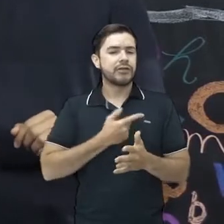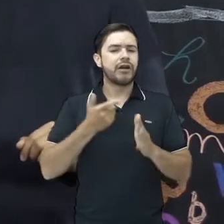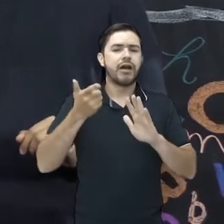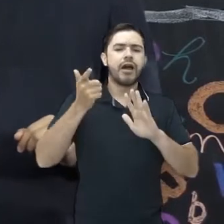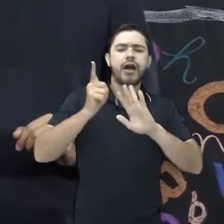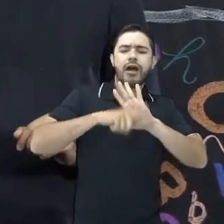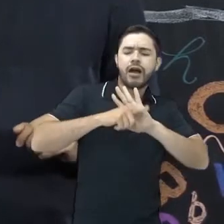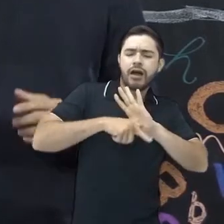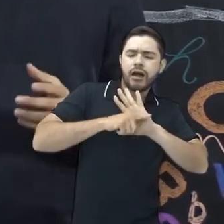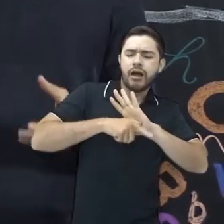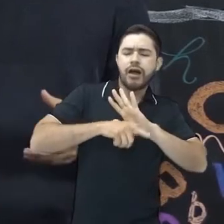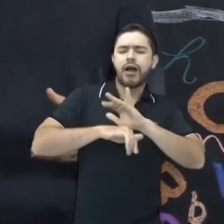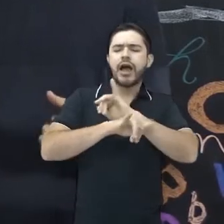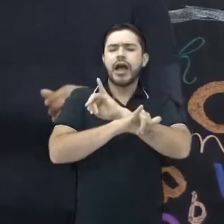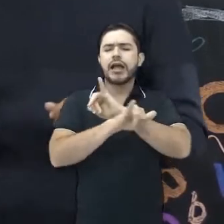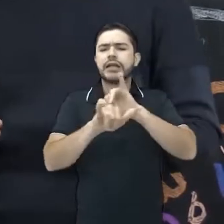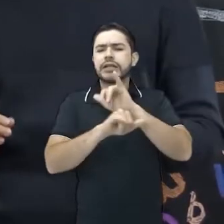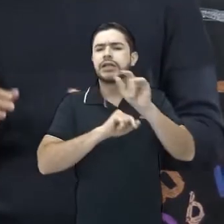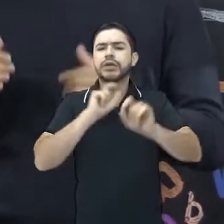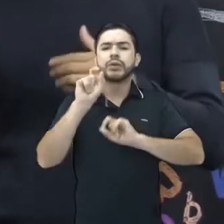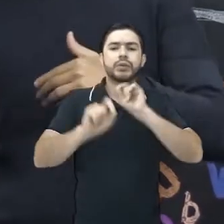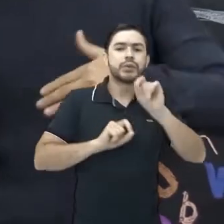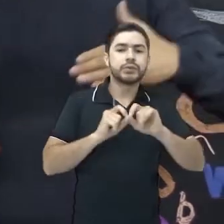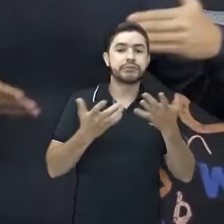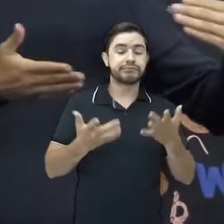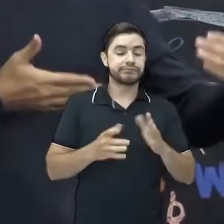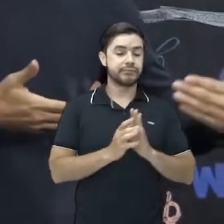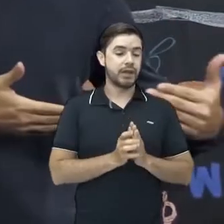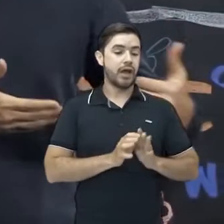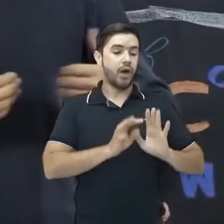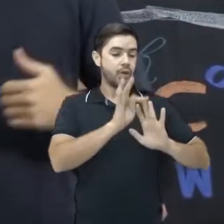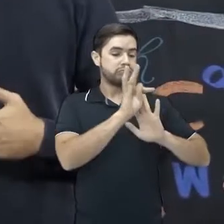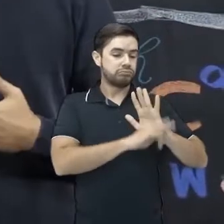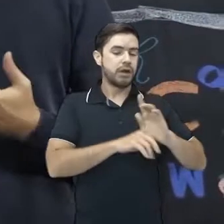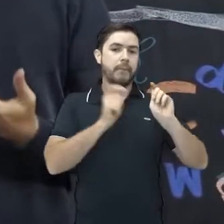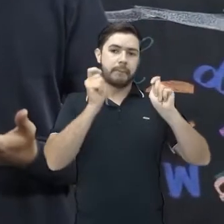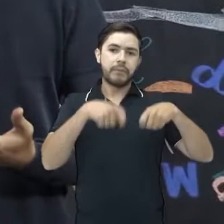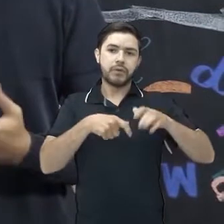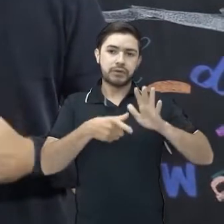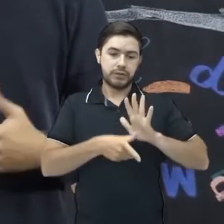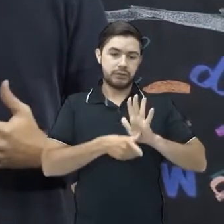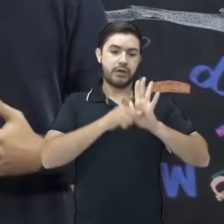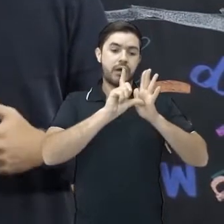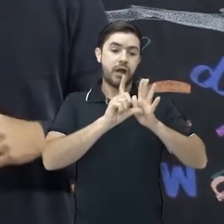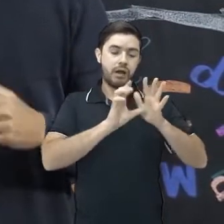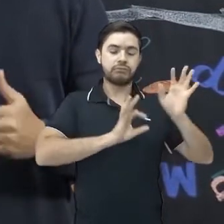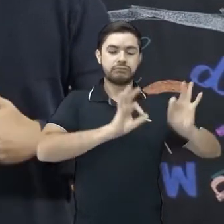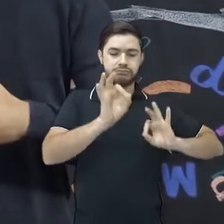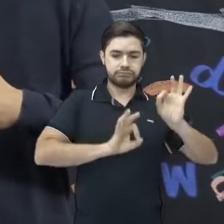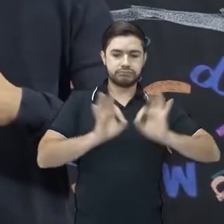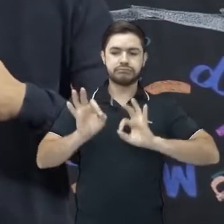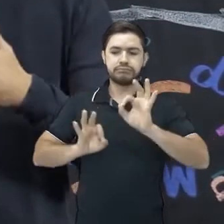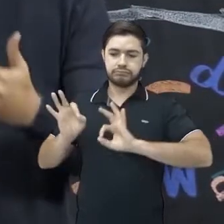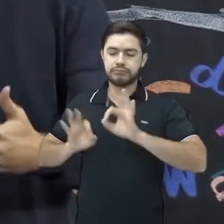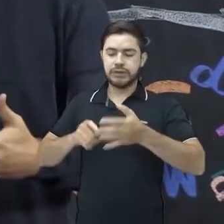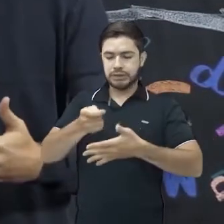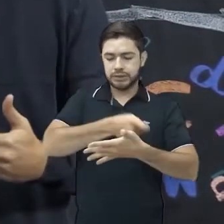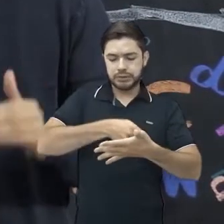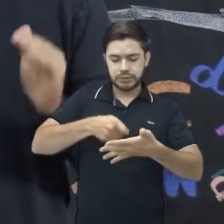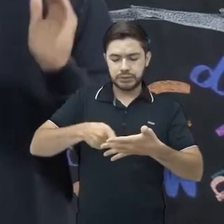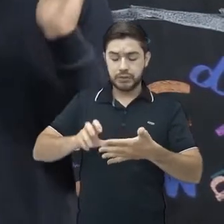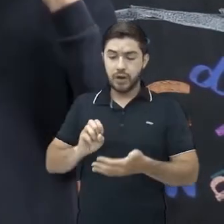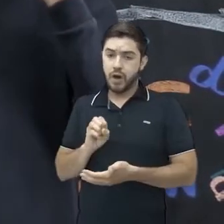com alguns elementos, com um texto, que pode ser organizado de forma prévia escrita, ou pode ser feito ao vivo, de